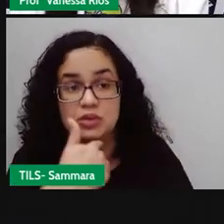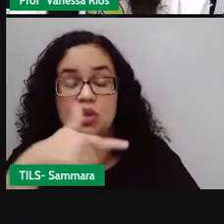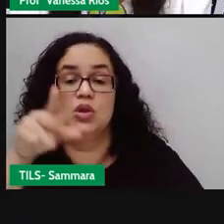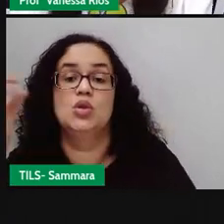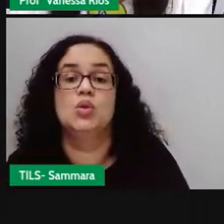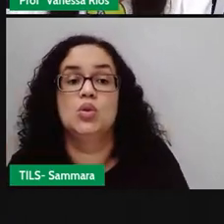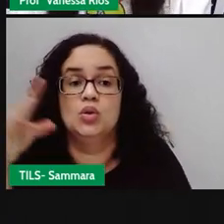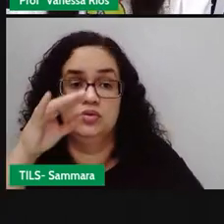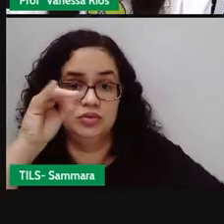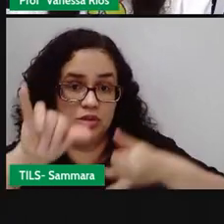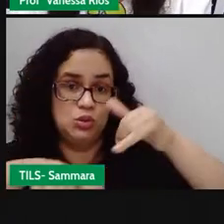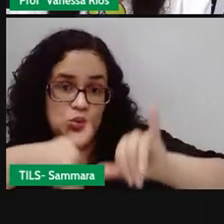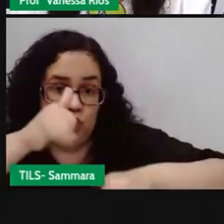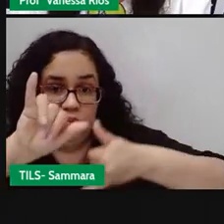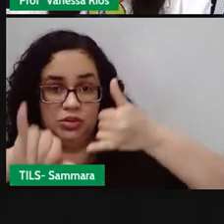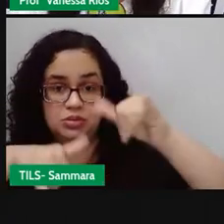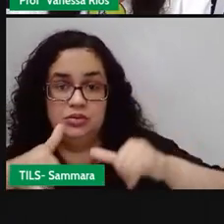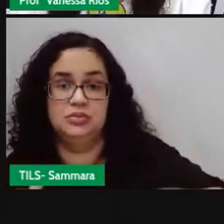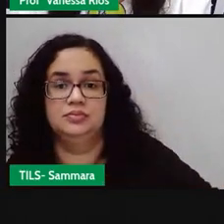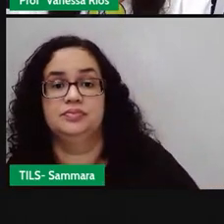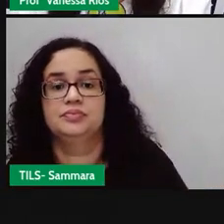novas substâncias.